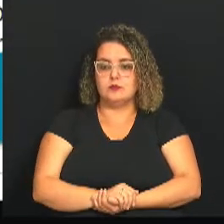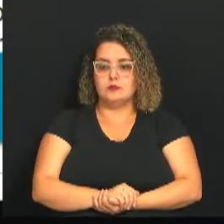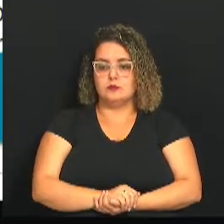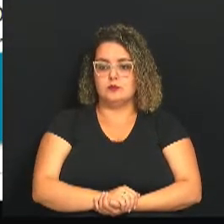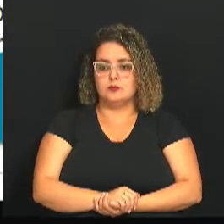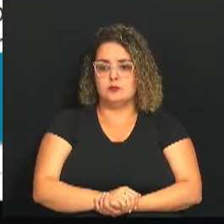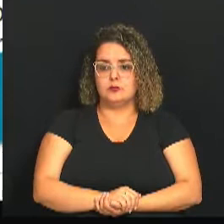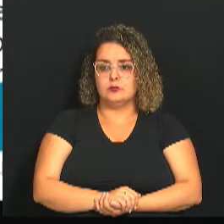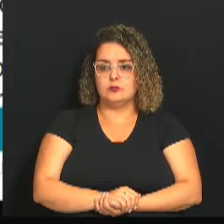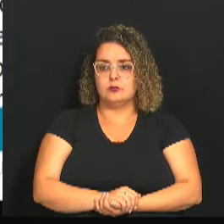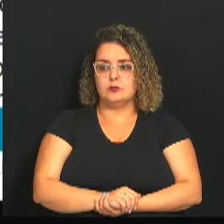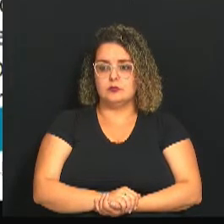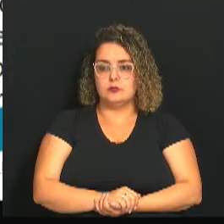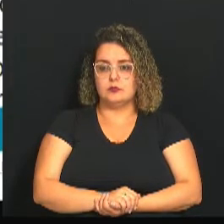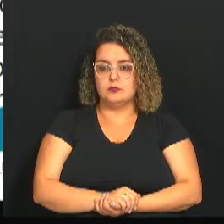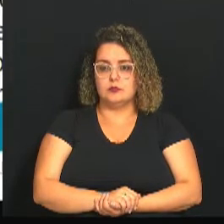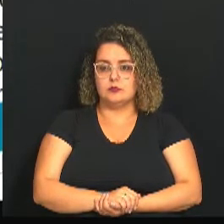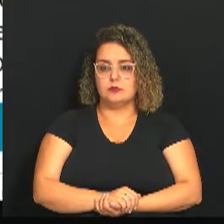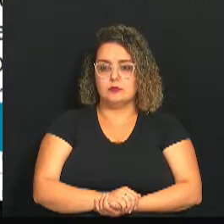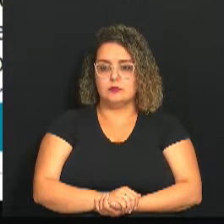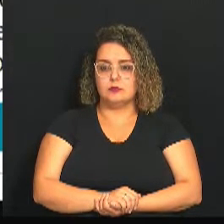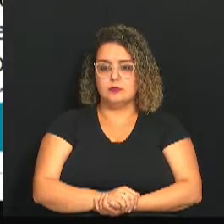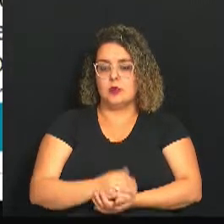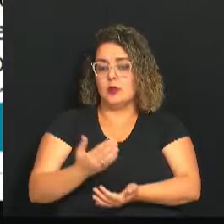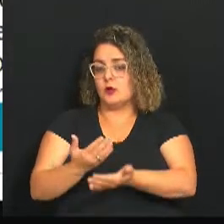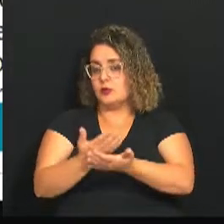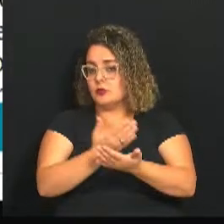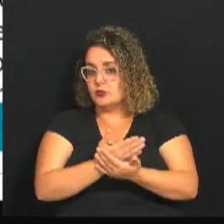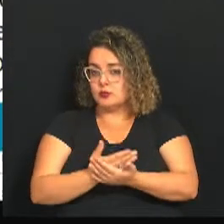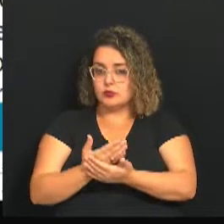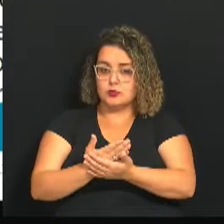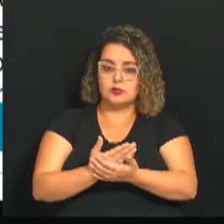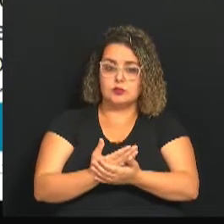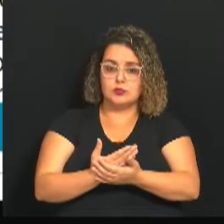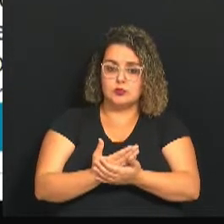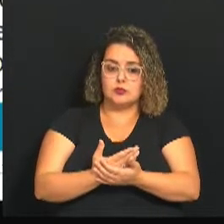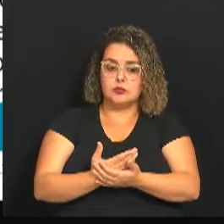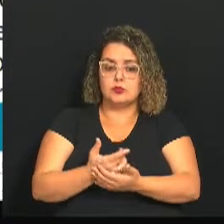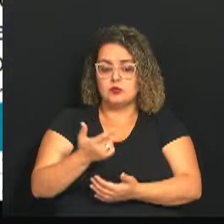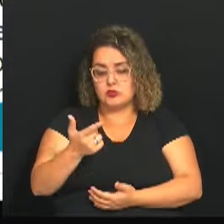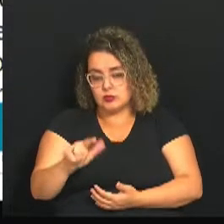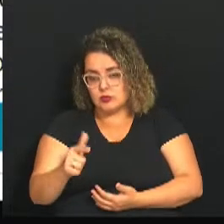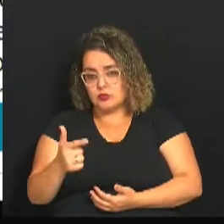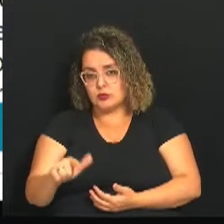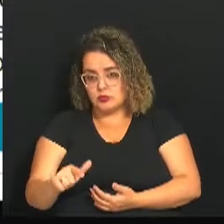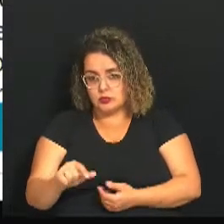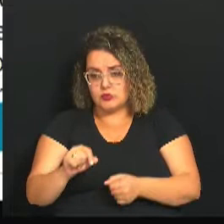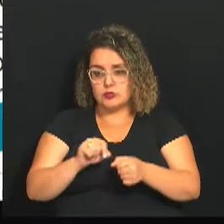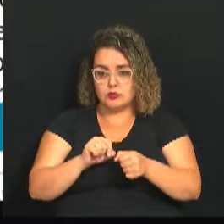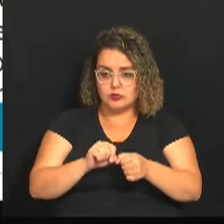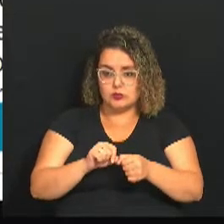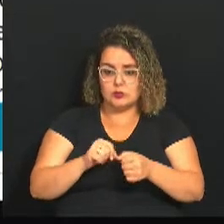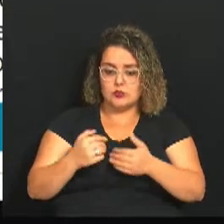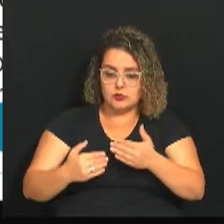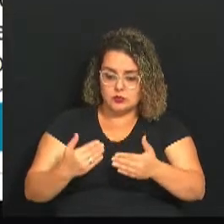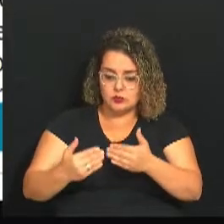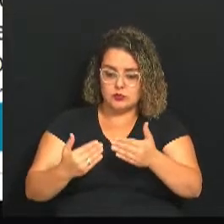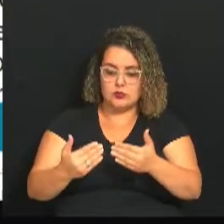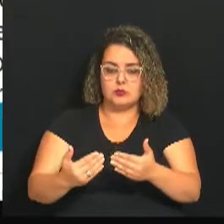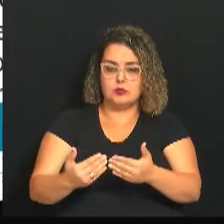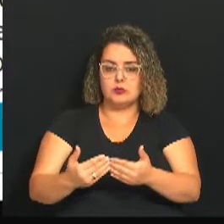Eu vou falar agora um pouquinho sobre alguns estudos que a gente está conduzindo, ainda em estágio preliminar, mas que a gente